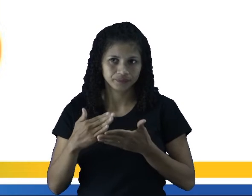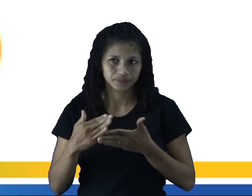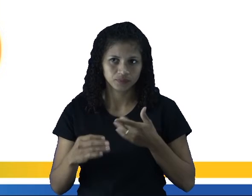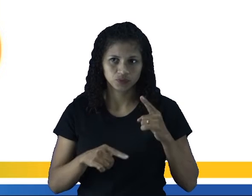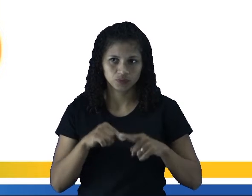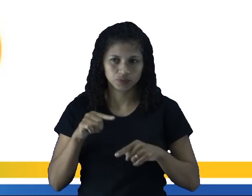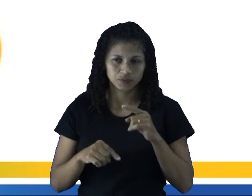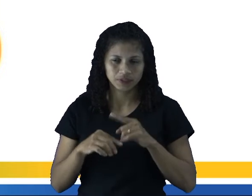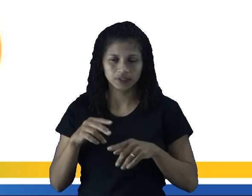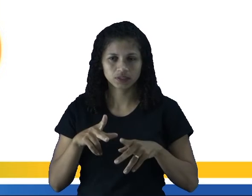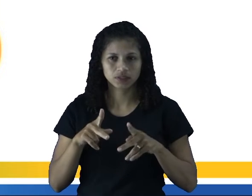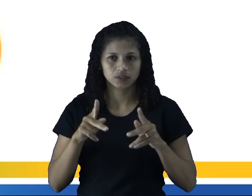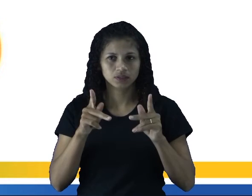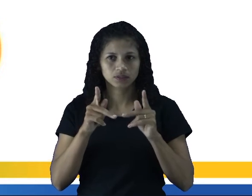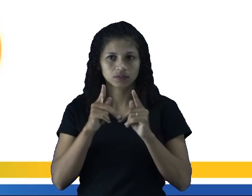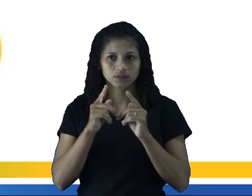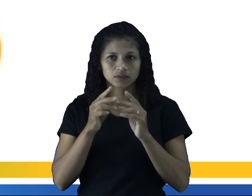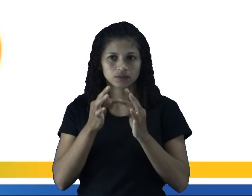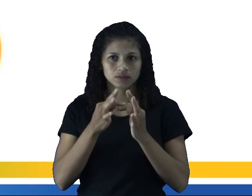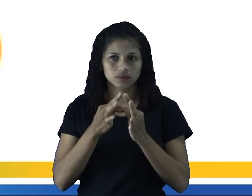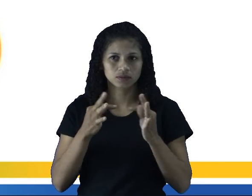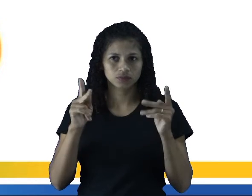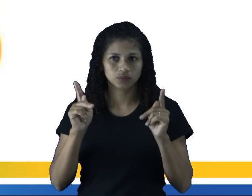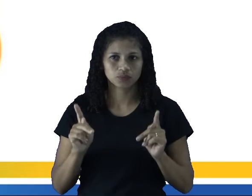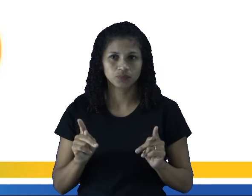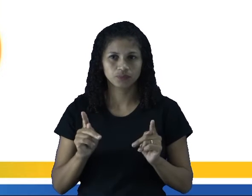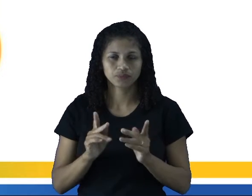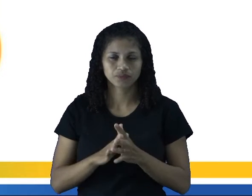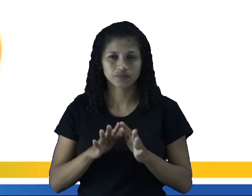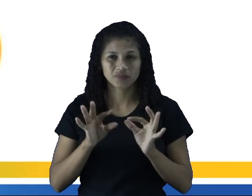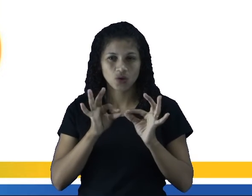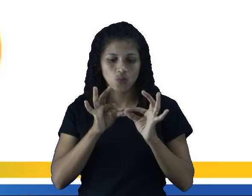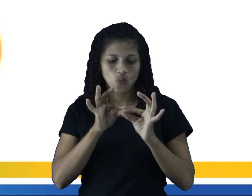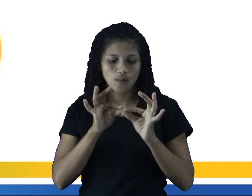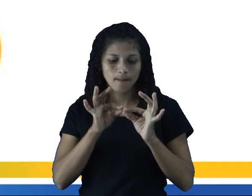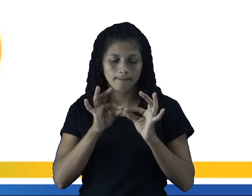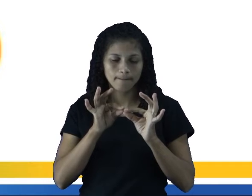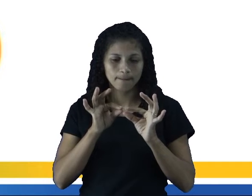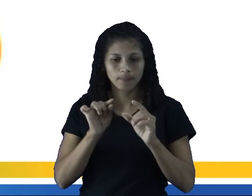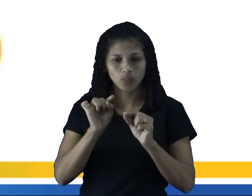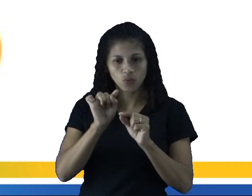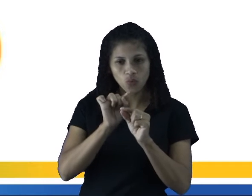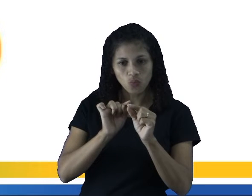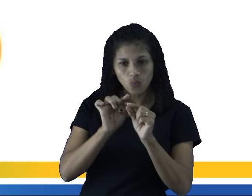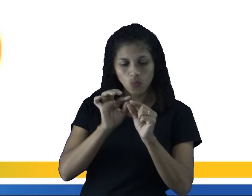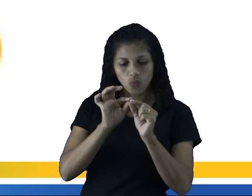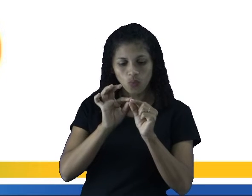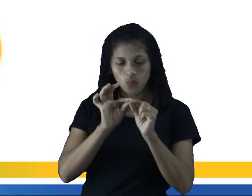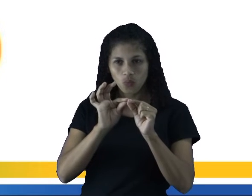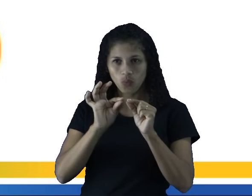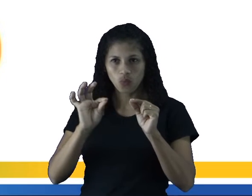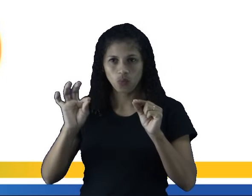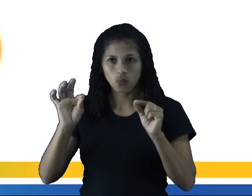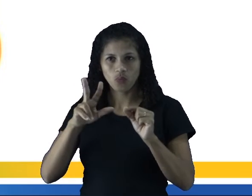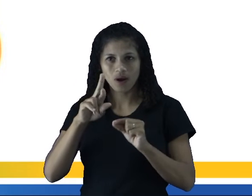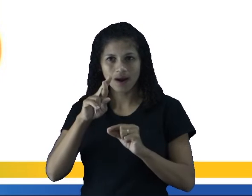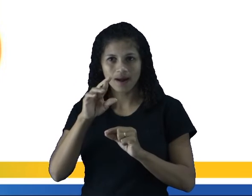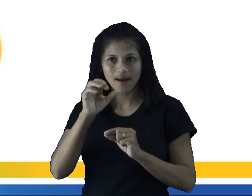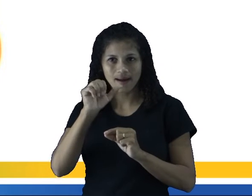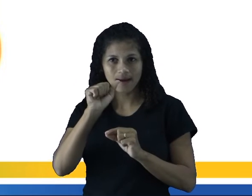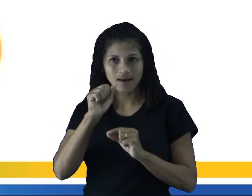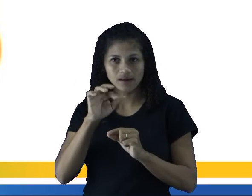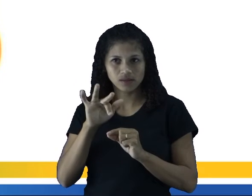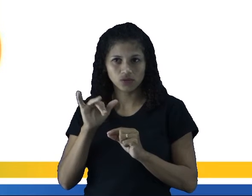propriedades periódicas. Então nossa primeira propriedade periódica é o raio atômico, né? Então ele vai ser ali o quê? O tamanho